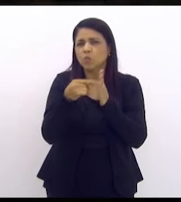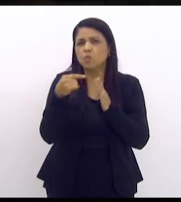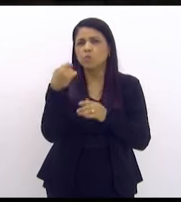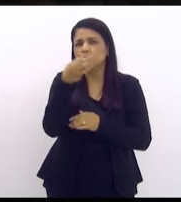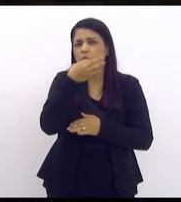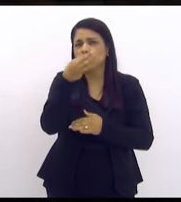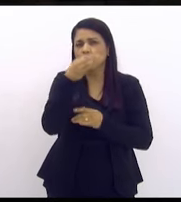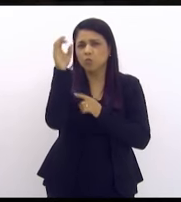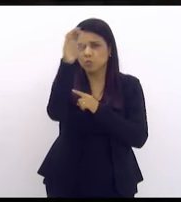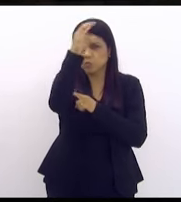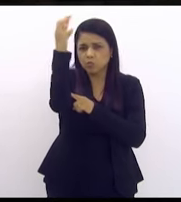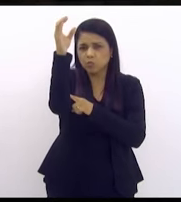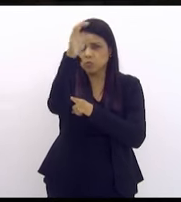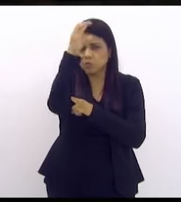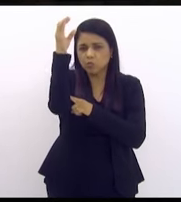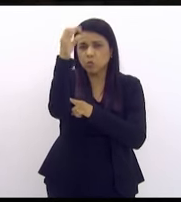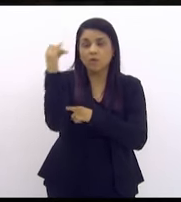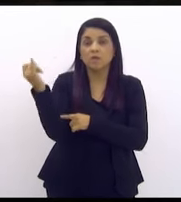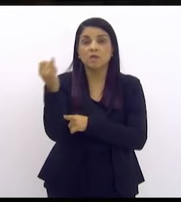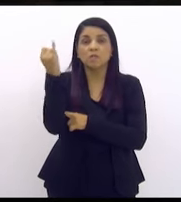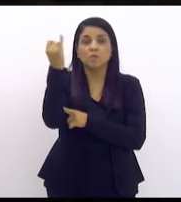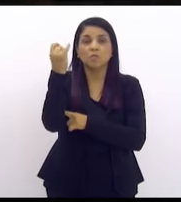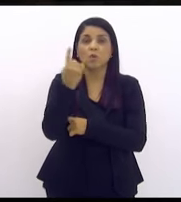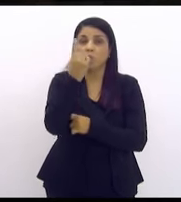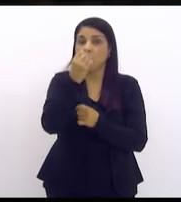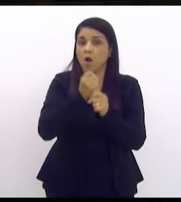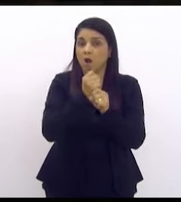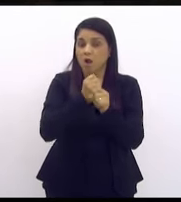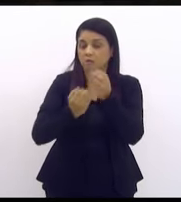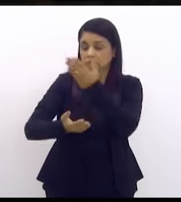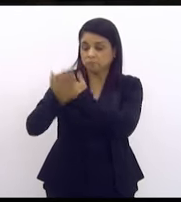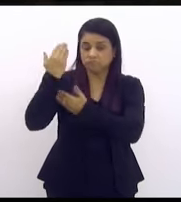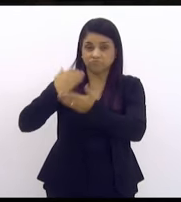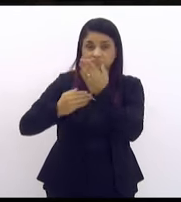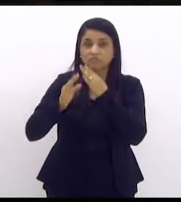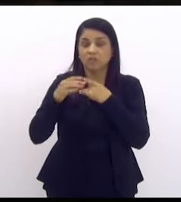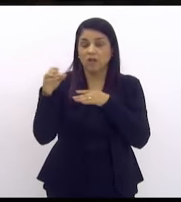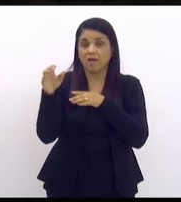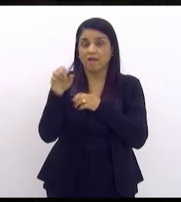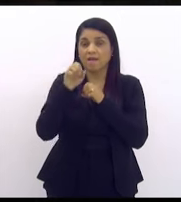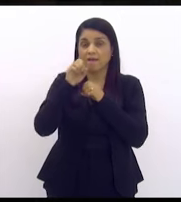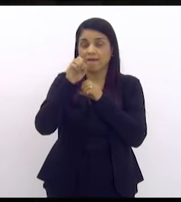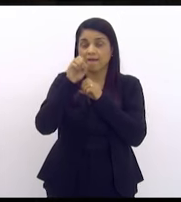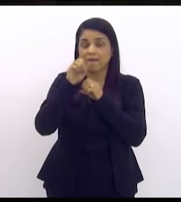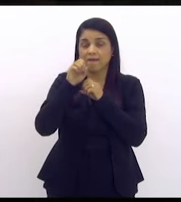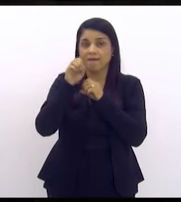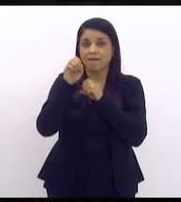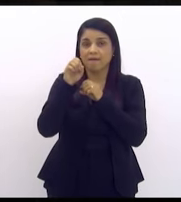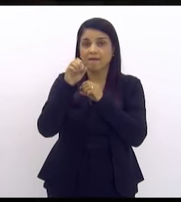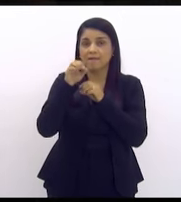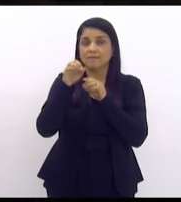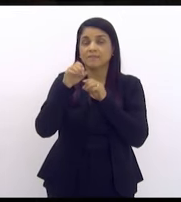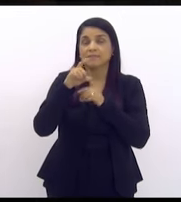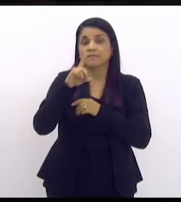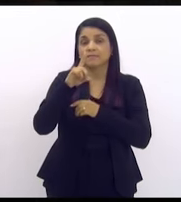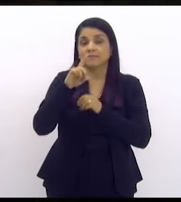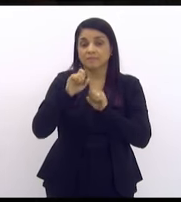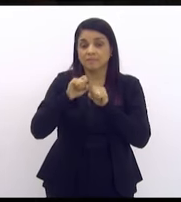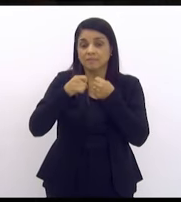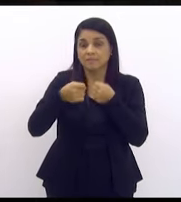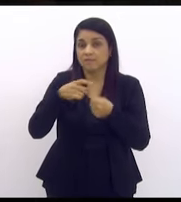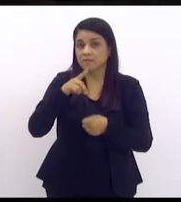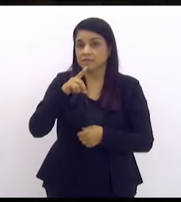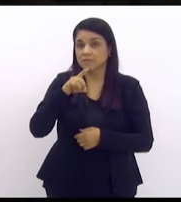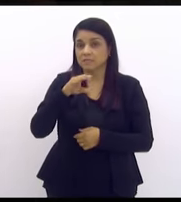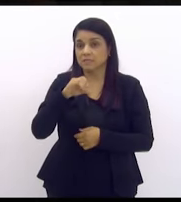Sirenes importantíssimas para a gente ampliar o nosso sistema de alerta e alarme de defesa civil, já que Petrópolis